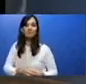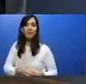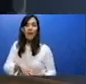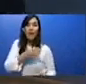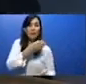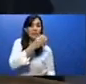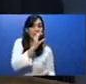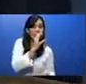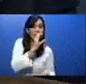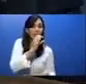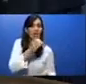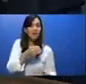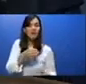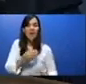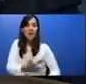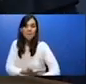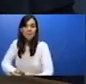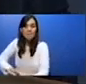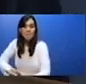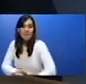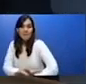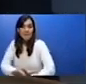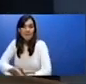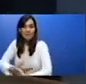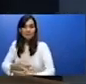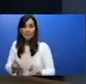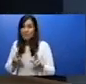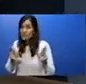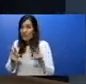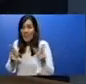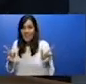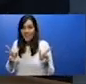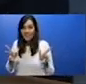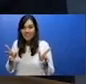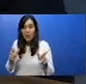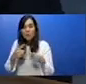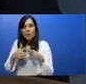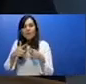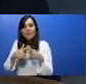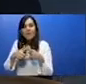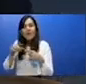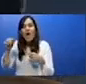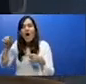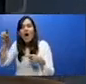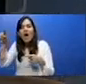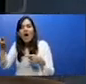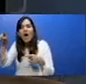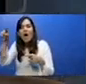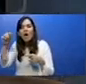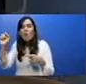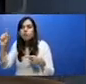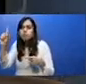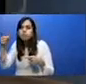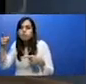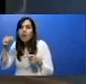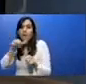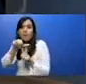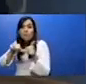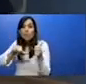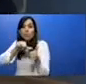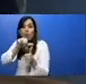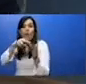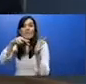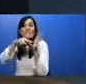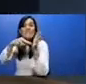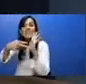Bebe e bebê. Então, olha, o acento mudou as